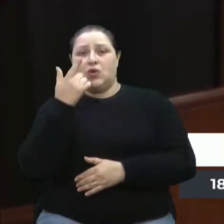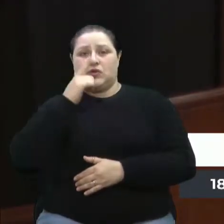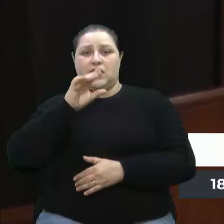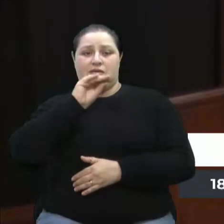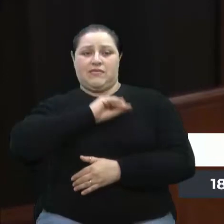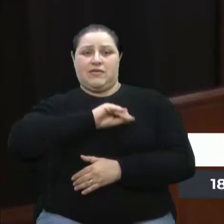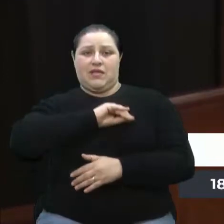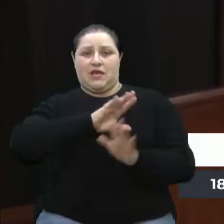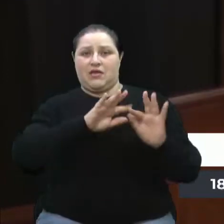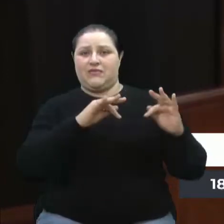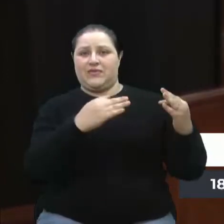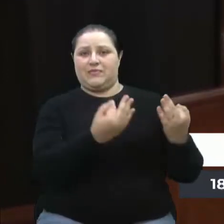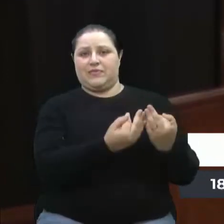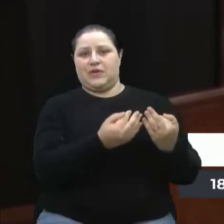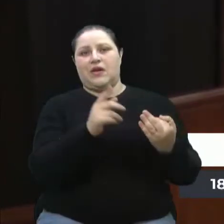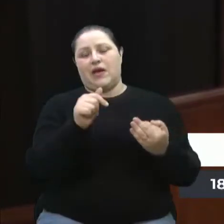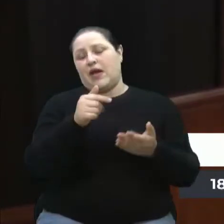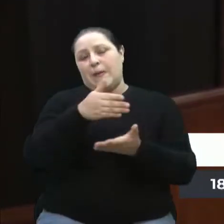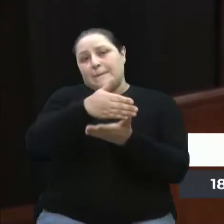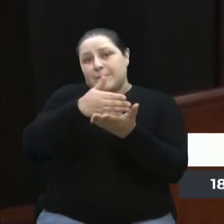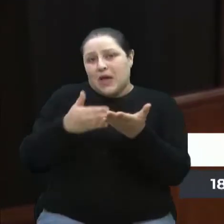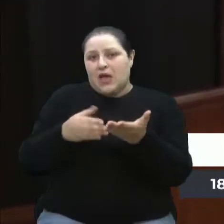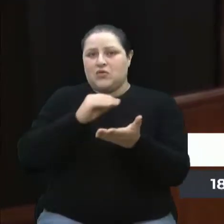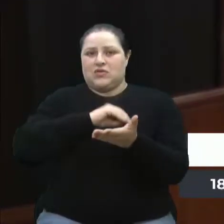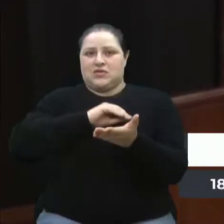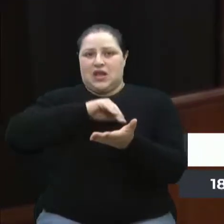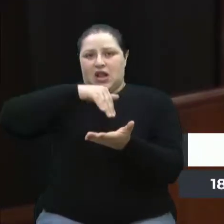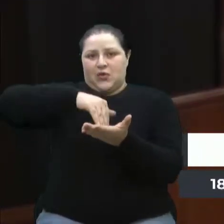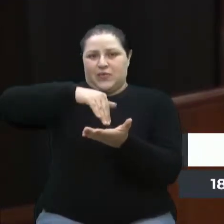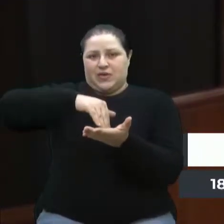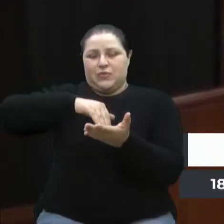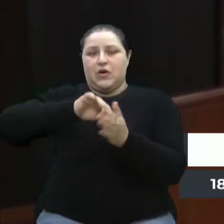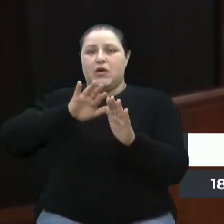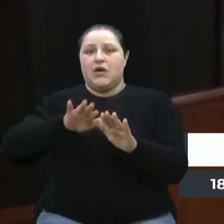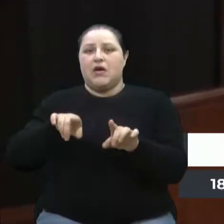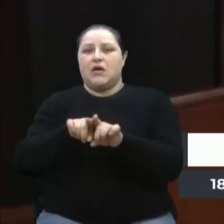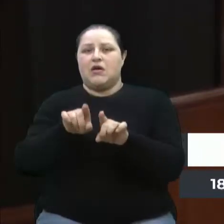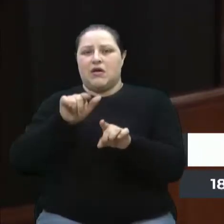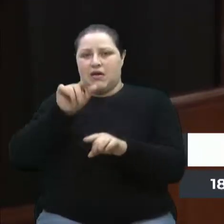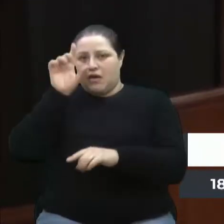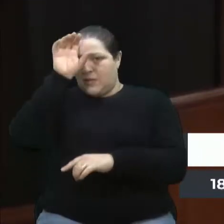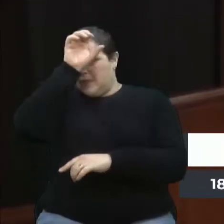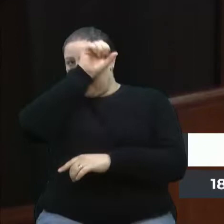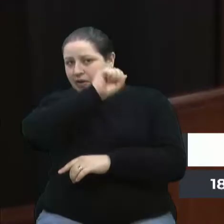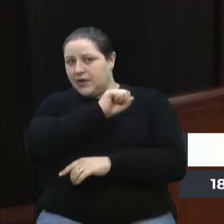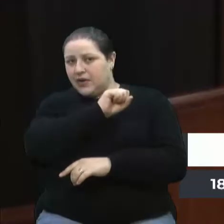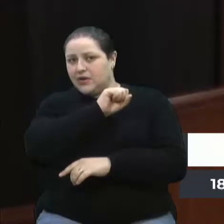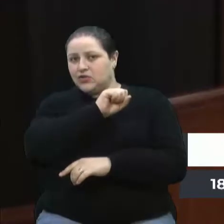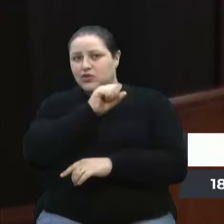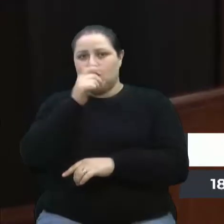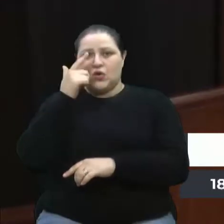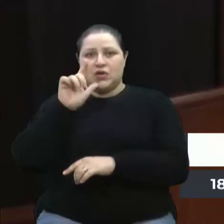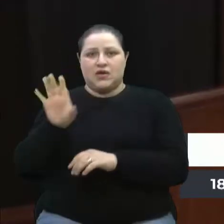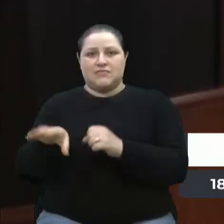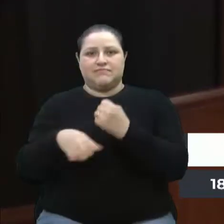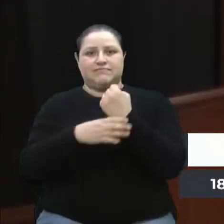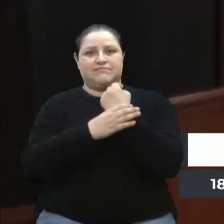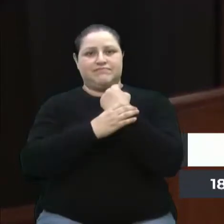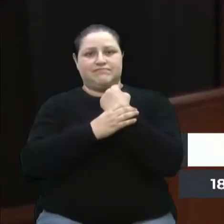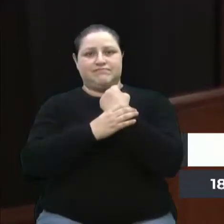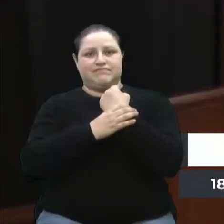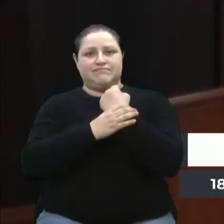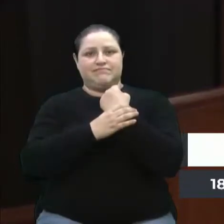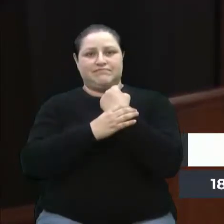embora seja meio salário mínimo. Mas também é uma aprendizagem que garante que